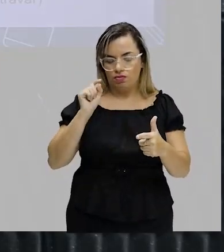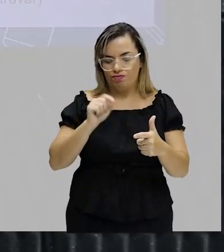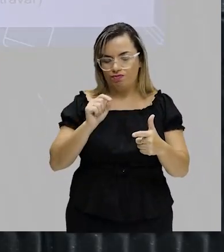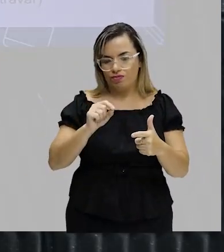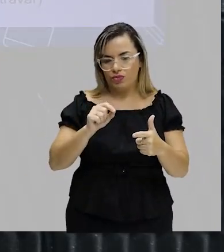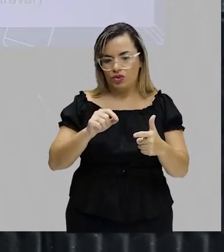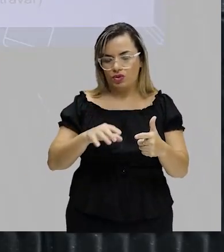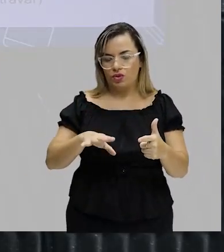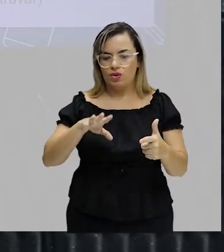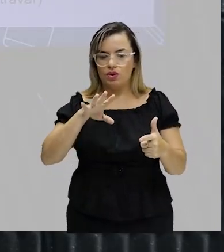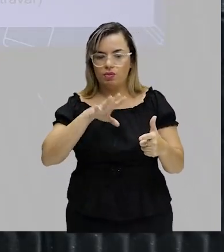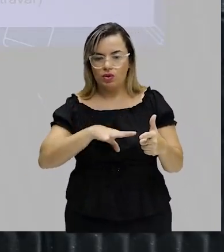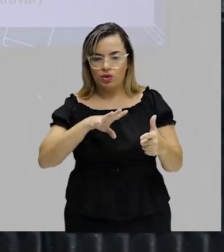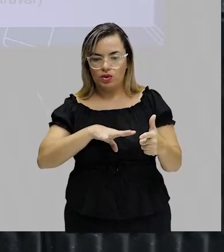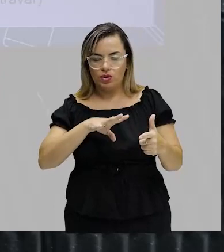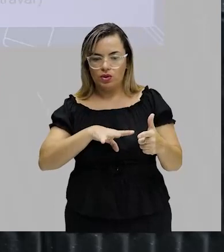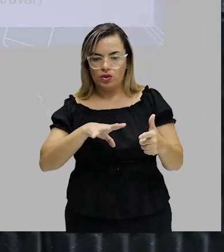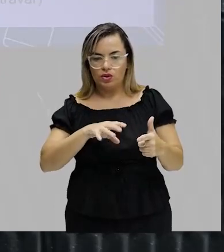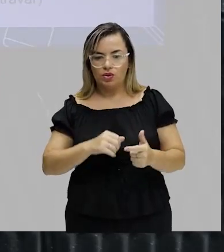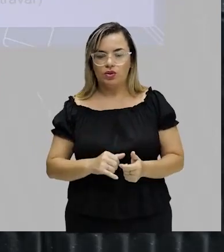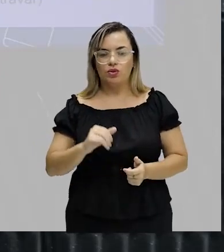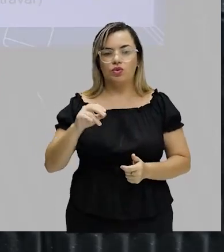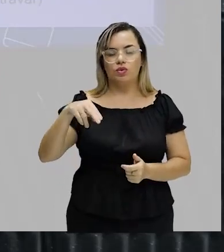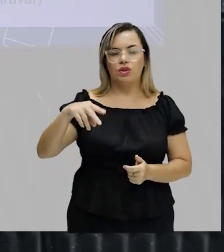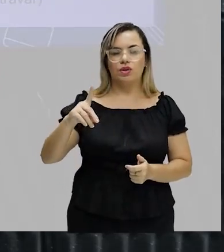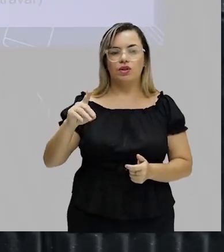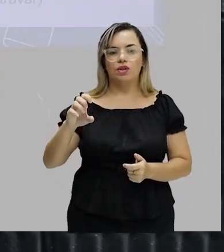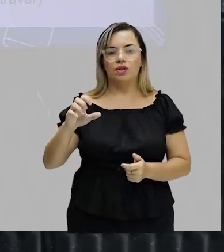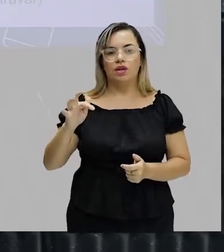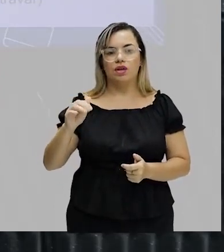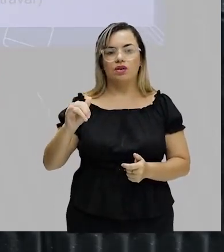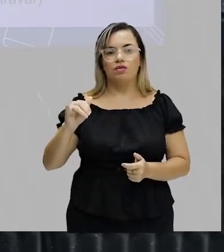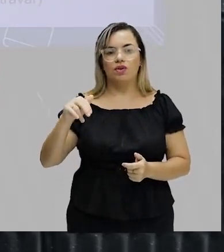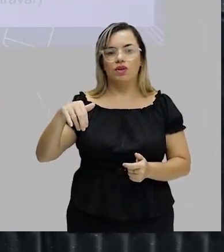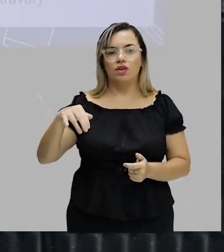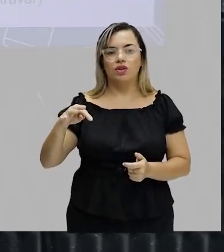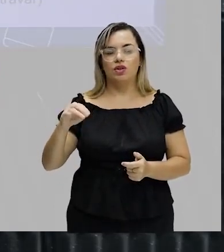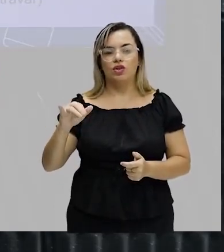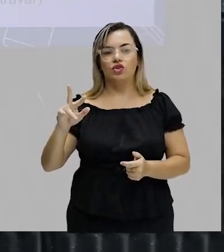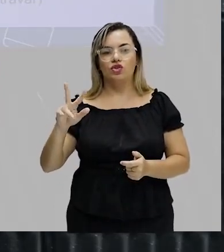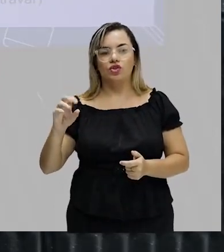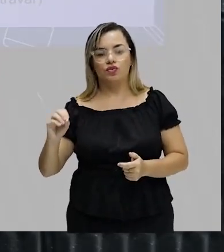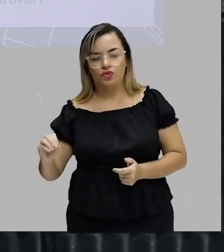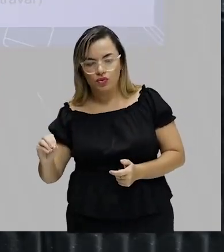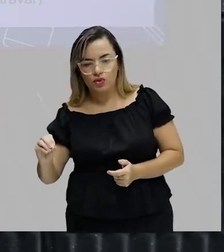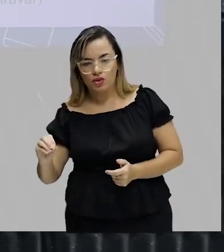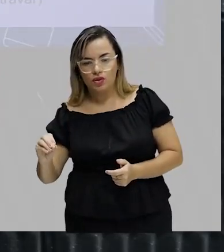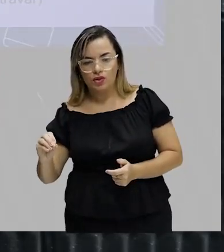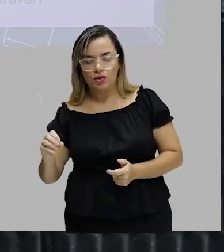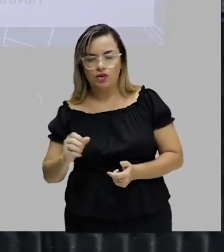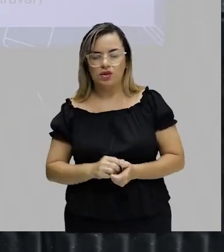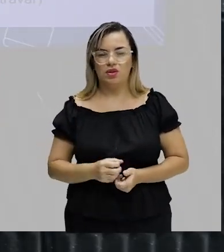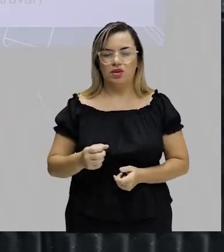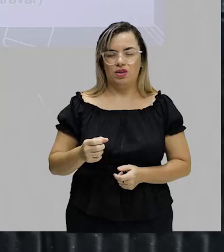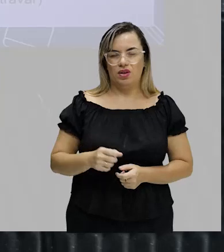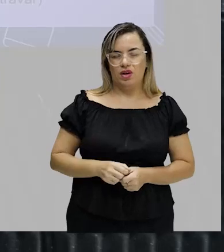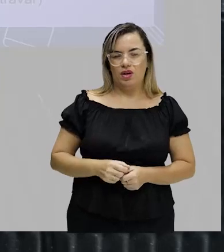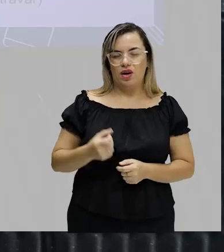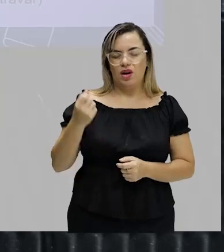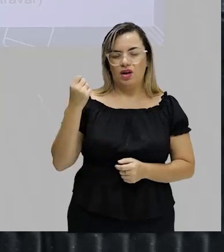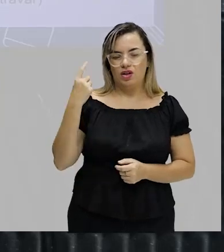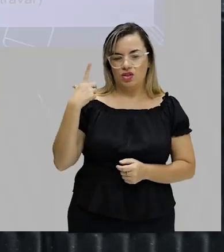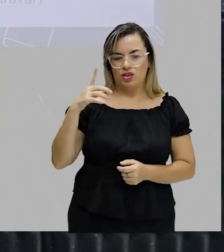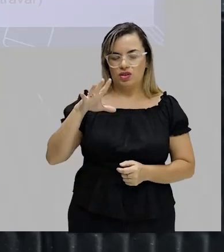no infinitivo, antes do computador travar. Ou antes do computador travou, ficaria estranho para nós em